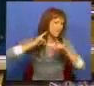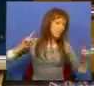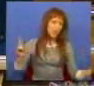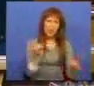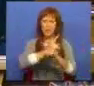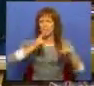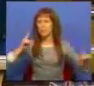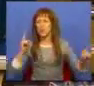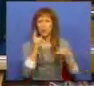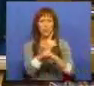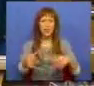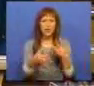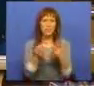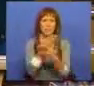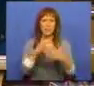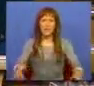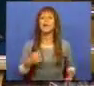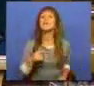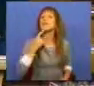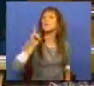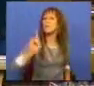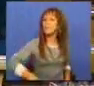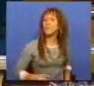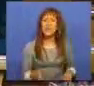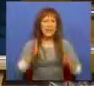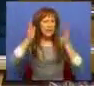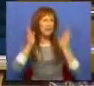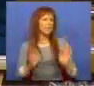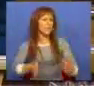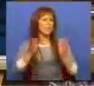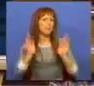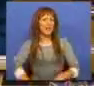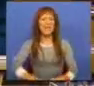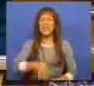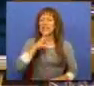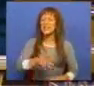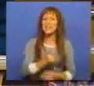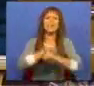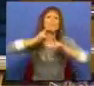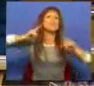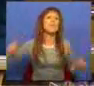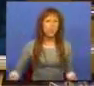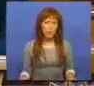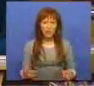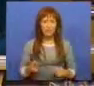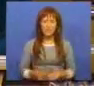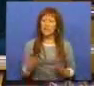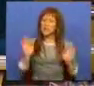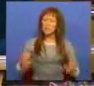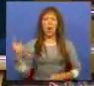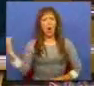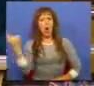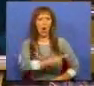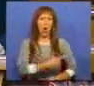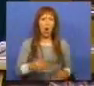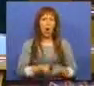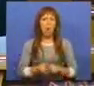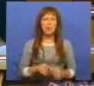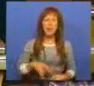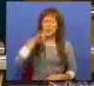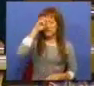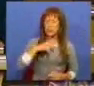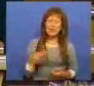justificações de motivos. Repito, sem justificação de motivos, sem a obrigação de